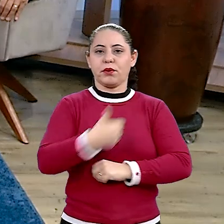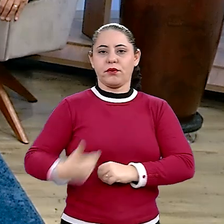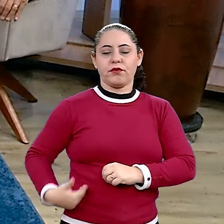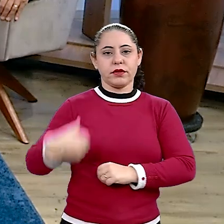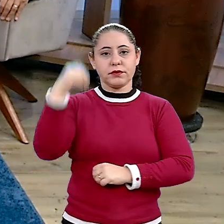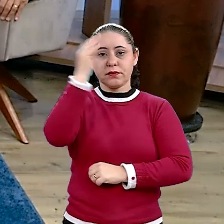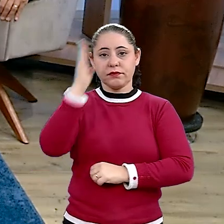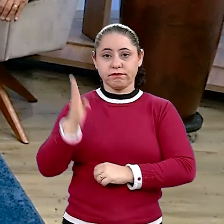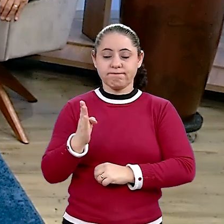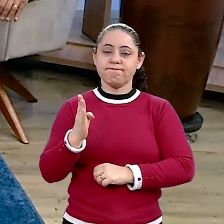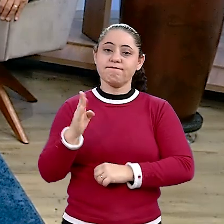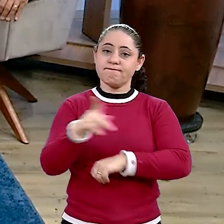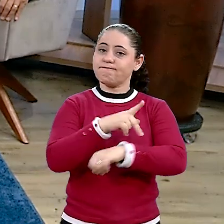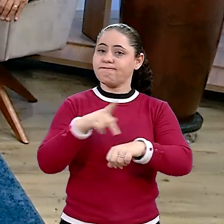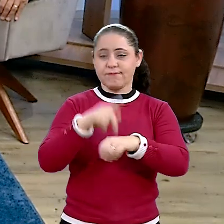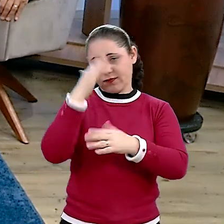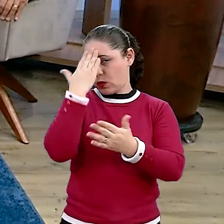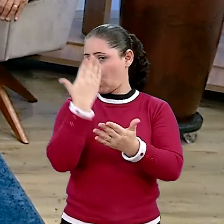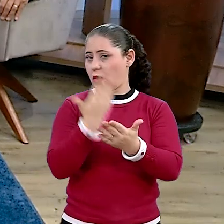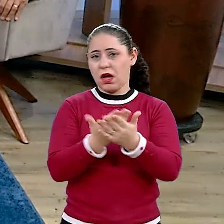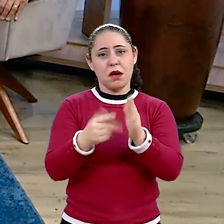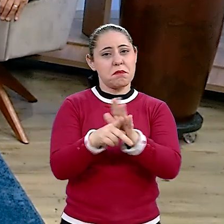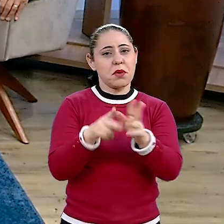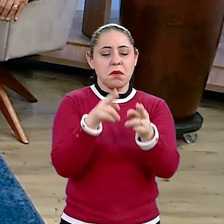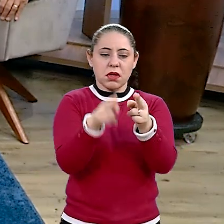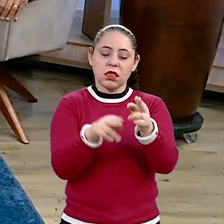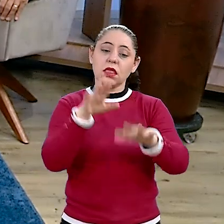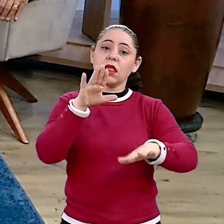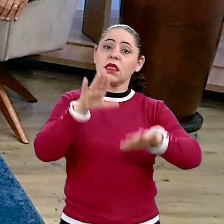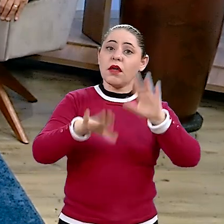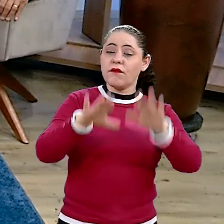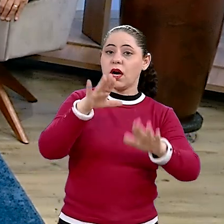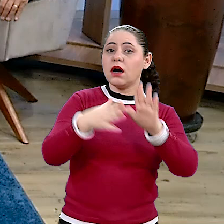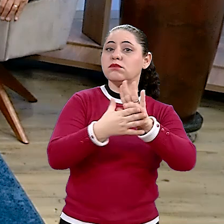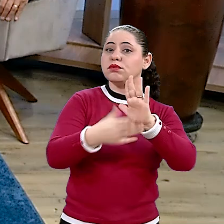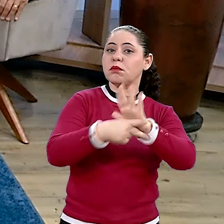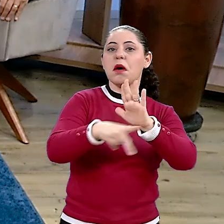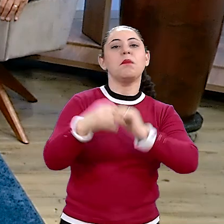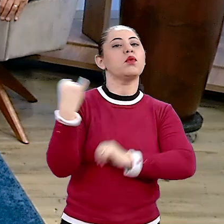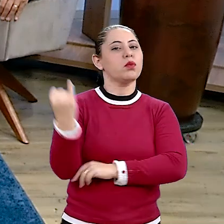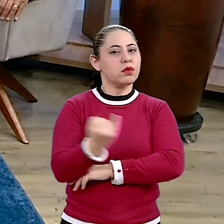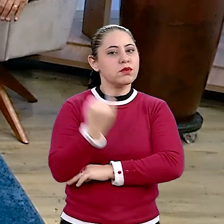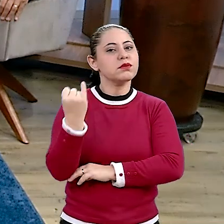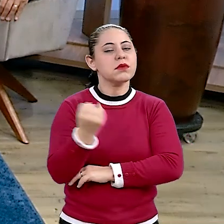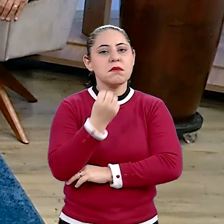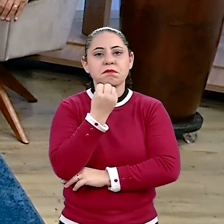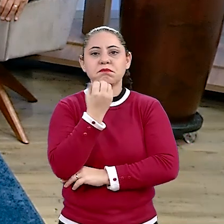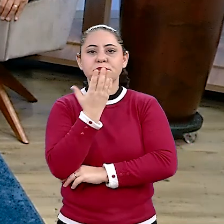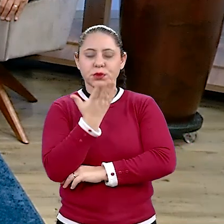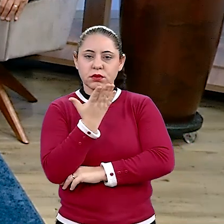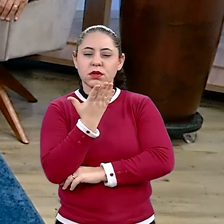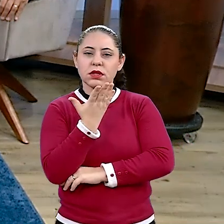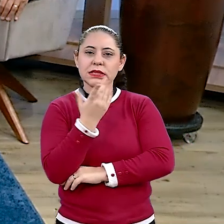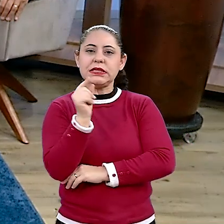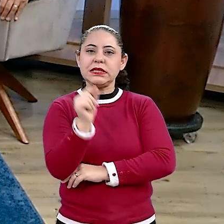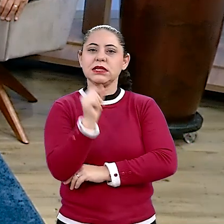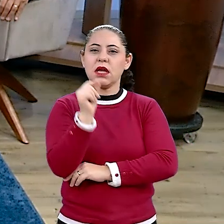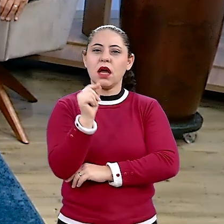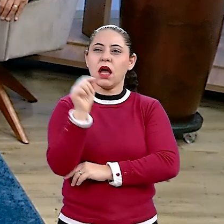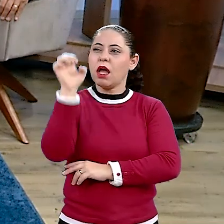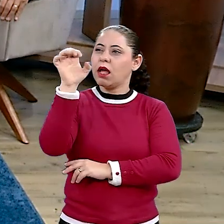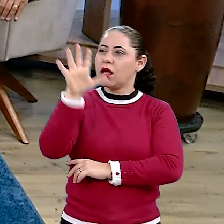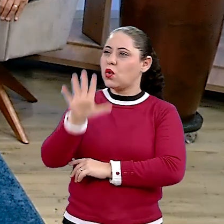governo brasileiro, né? No próprio país, de não acreditarem que talvez seria um modal interessante, pegando esse